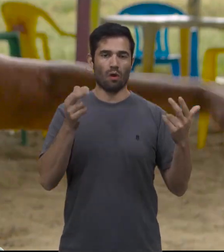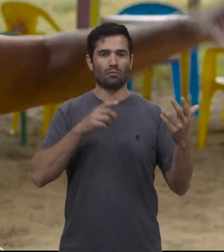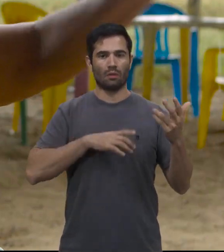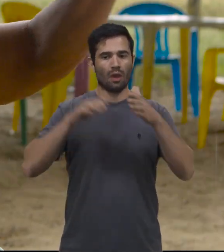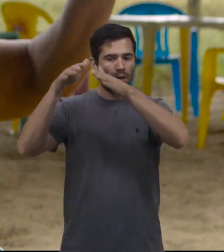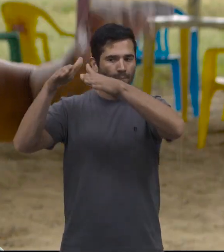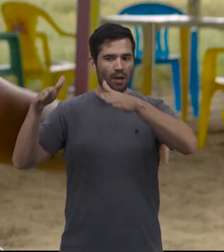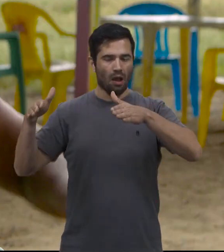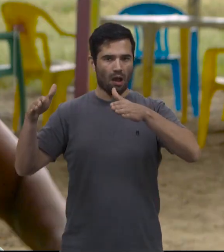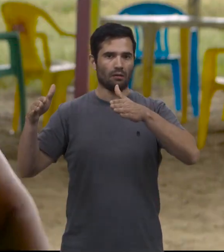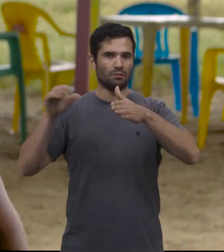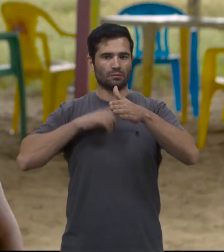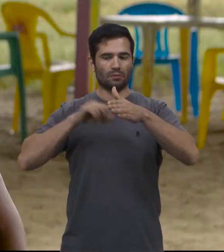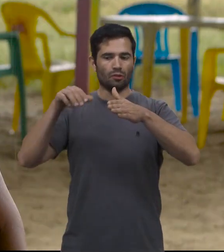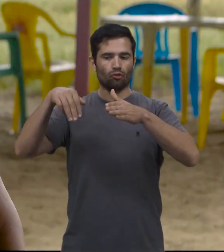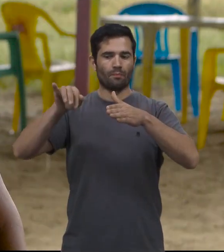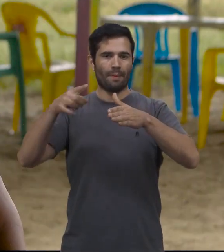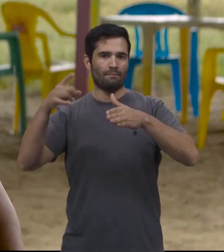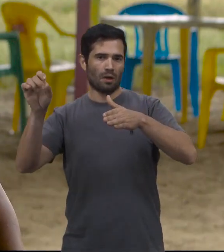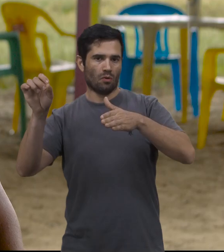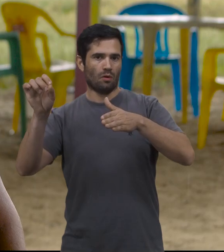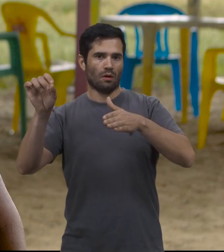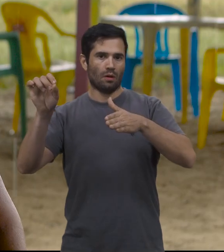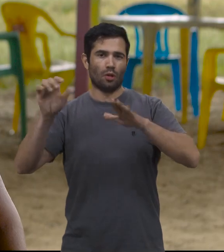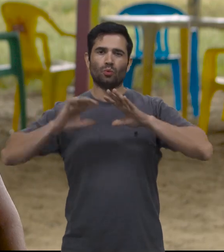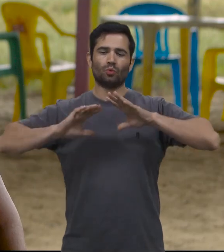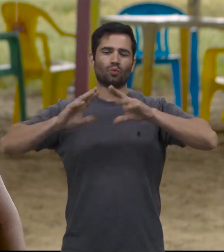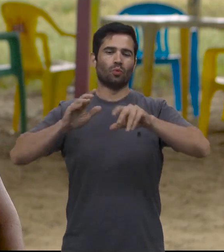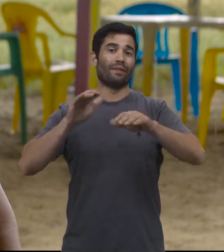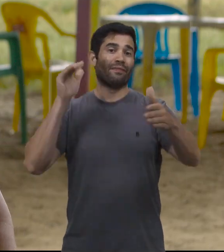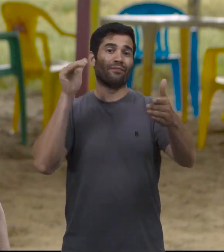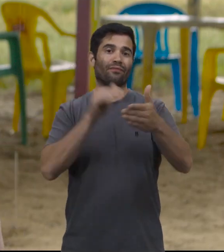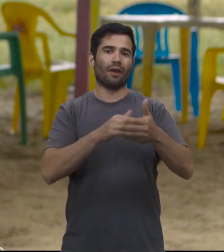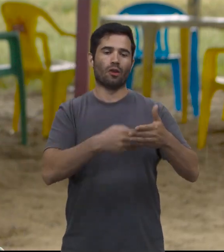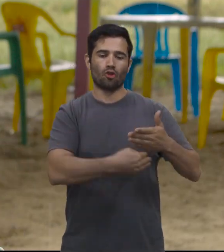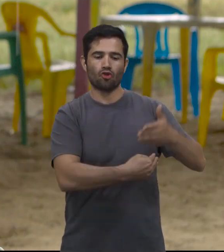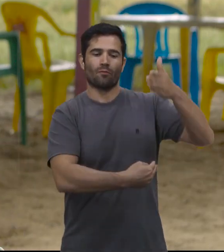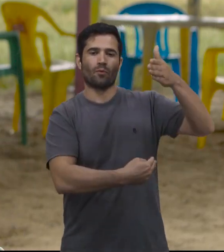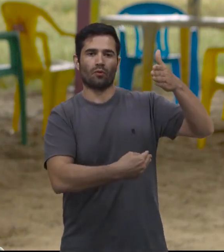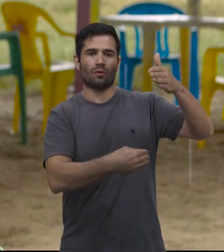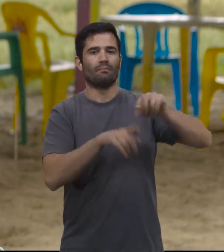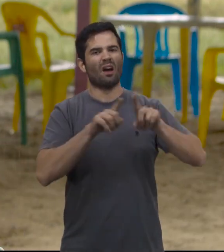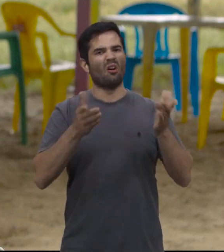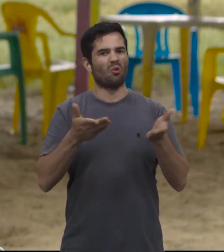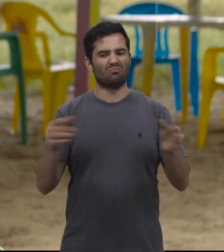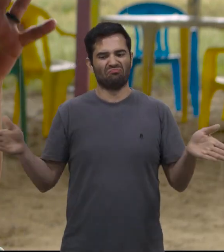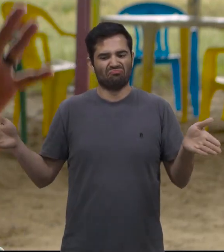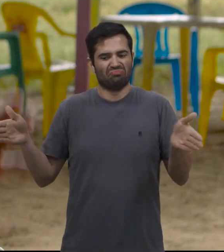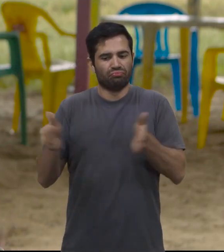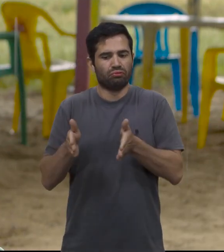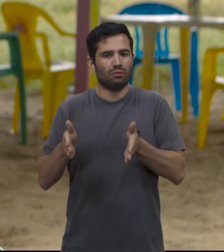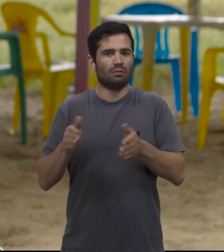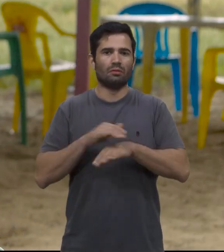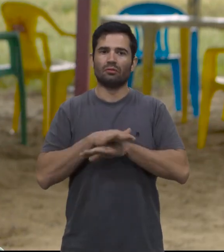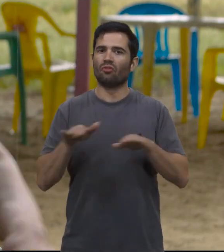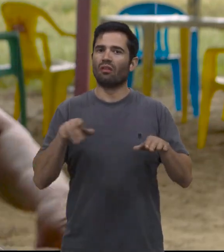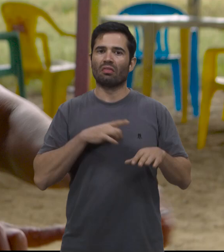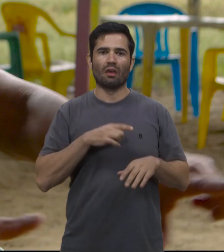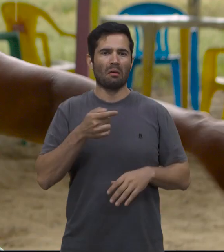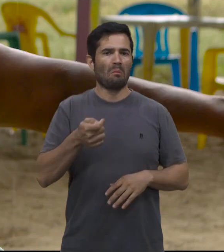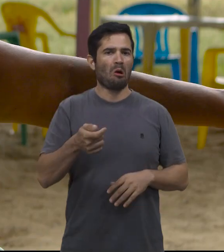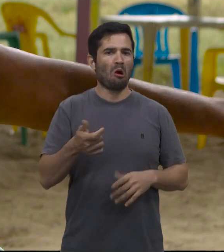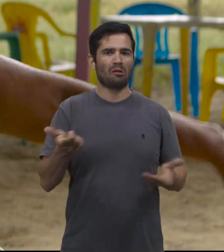barraca do mamão. Começava dela aí todinha, até lá na frente, né, no pé do muro. Mas hoje em dia diminuiu demais, só